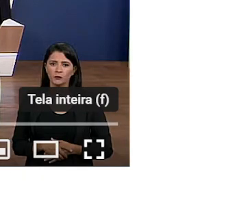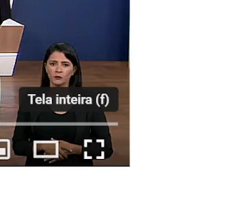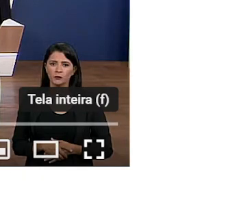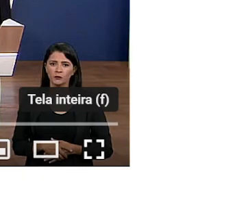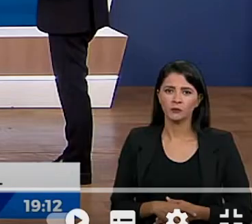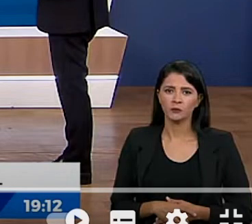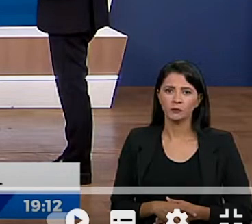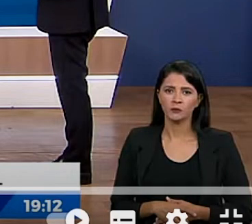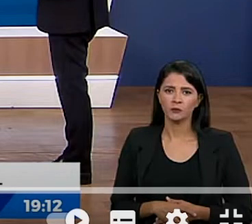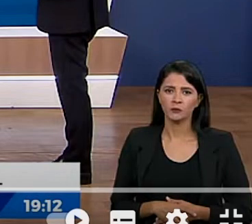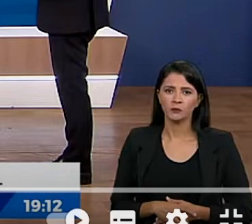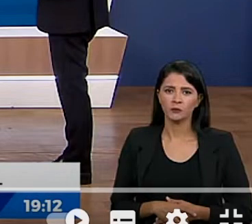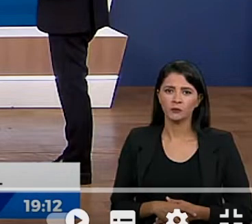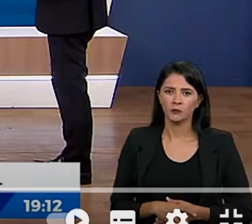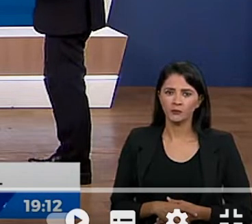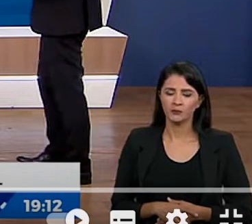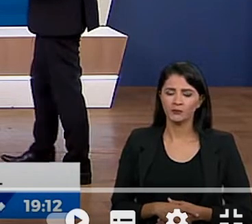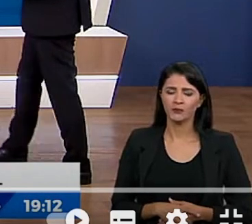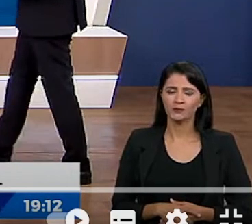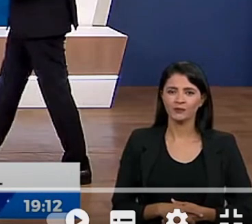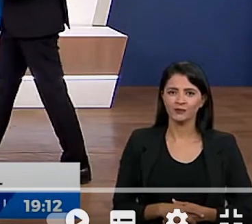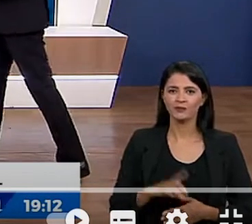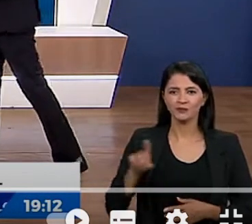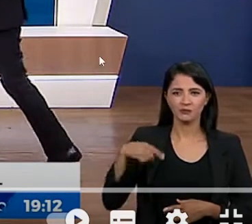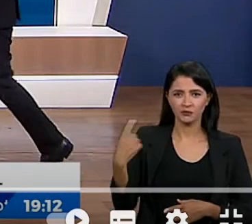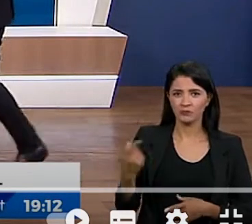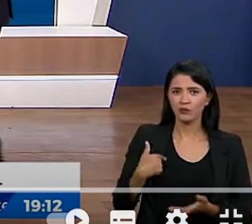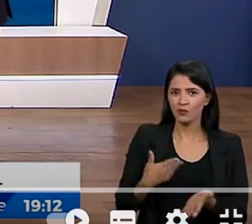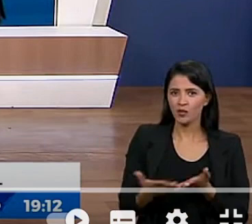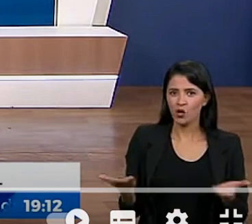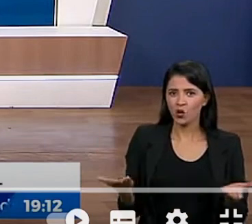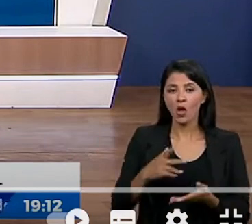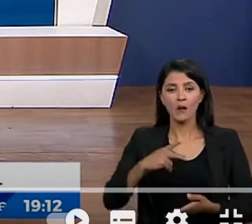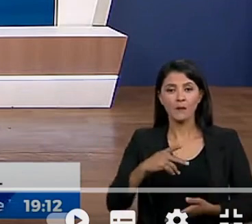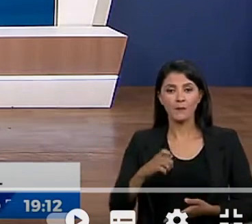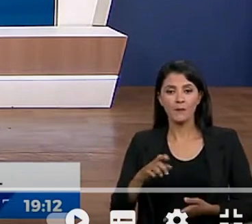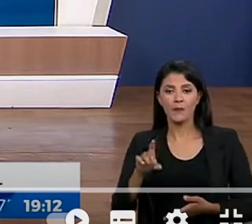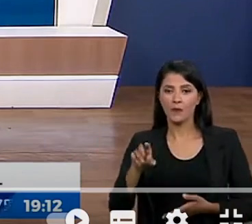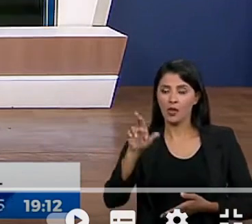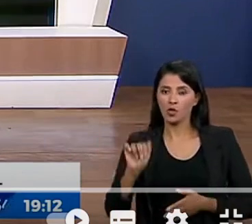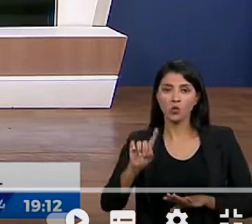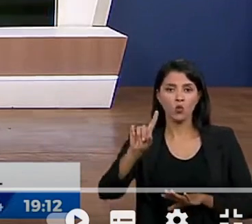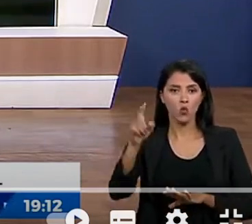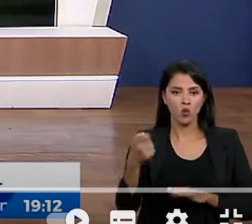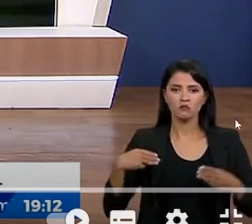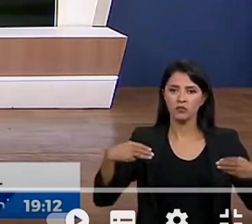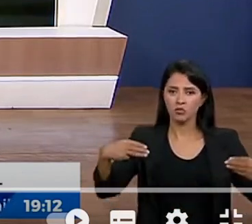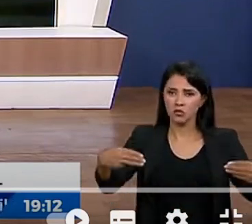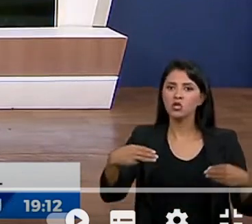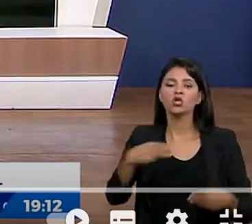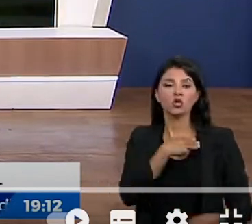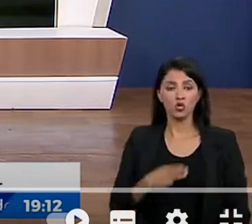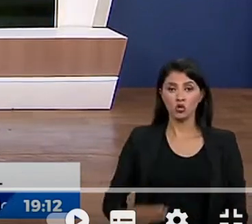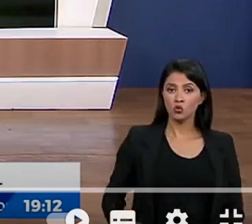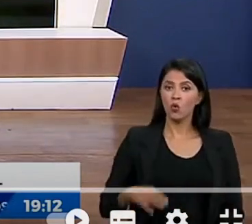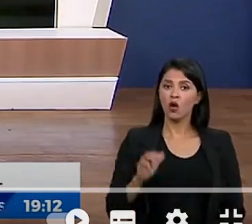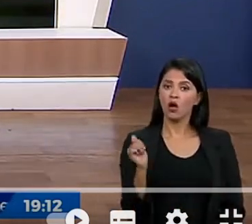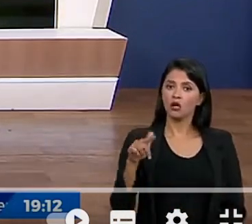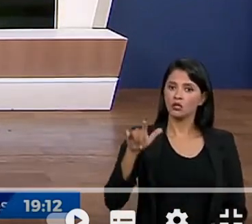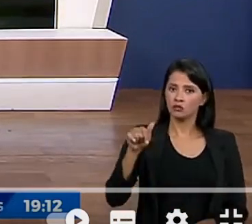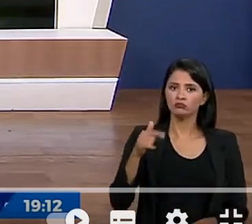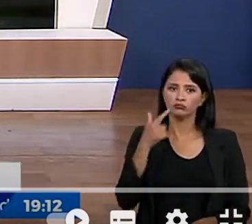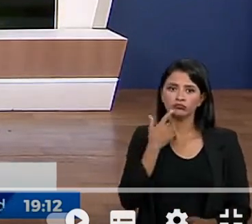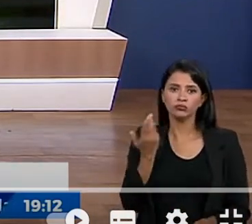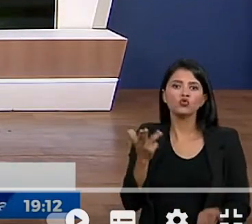para a reportagem da TV Brasil. A gente vai começar pelo Pedro, porque o ex-ministro Anderson Torres admitiu hoje pelas redes sociais